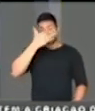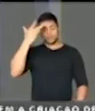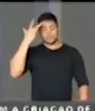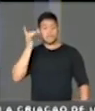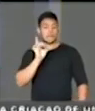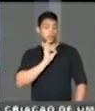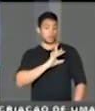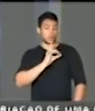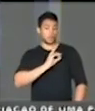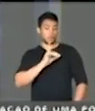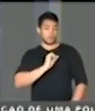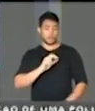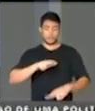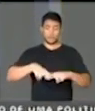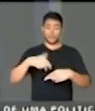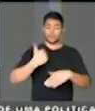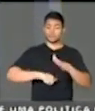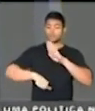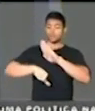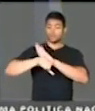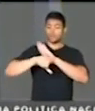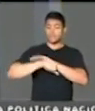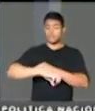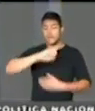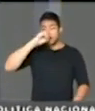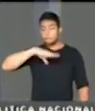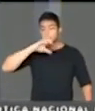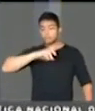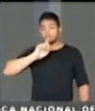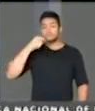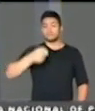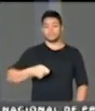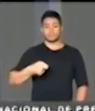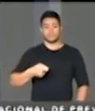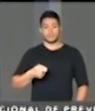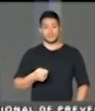lei que aprovamos aqui de abuso de autoridade. Agora